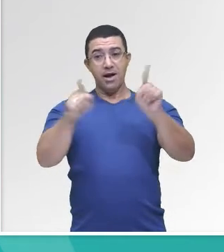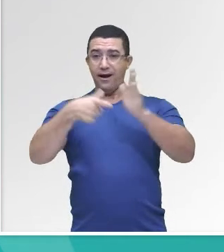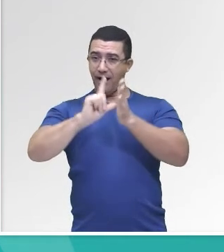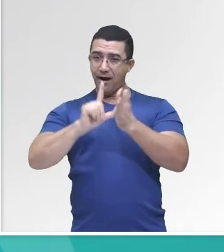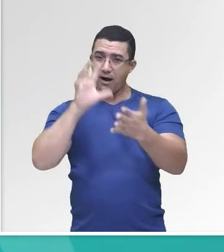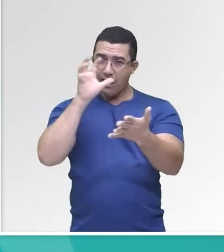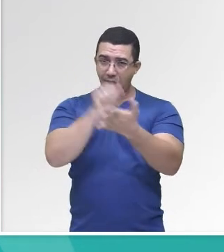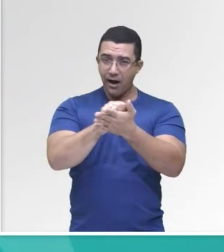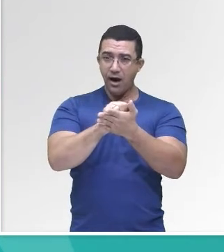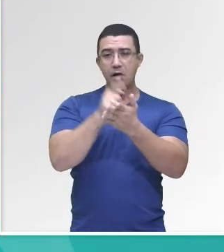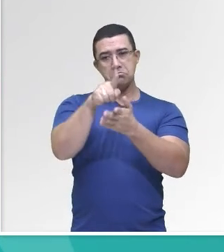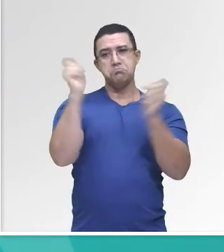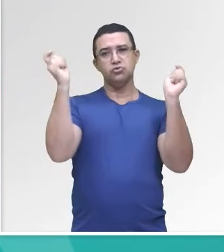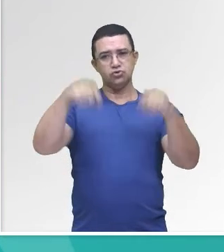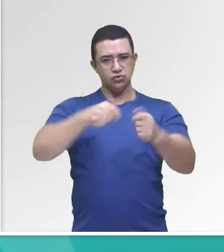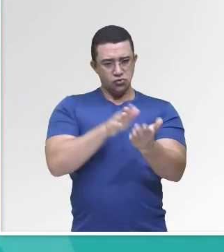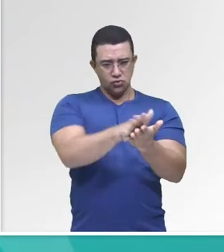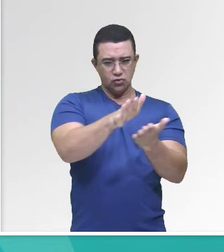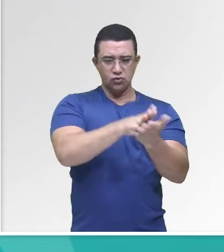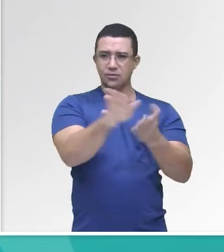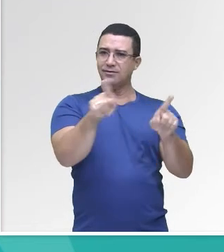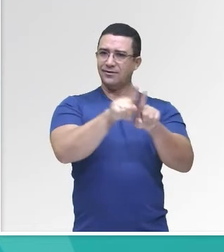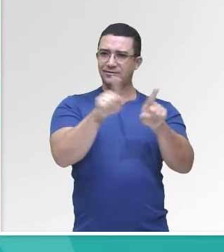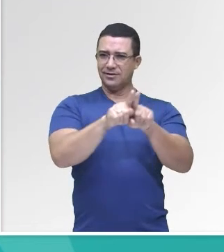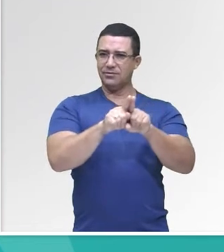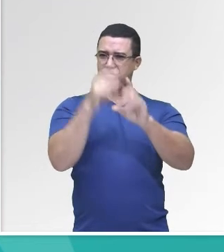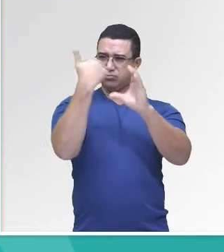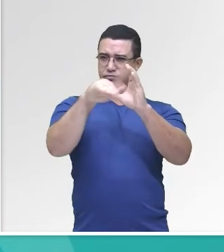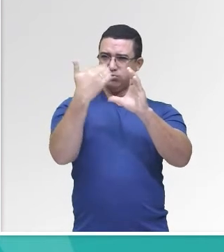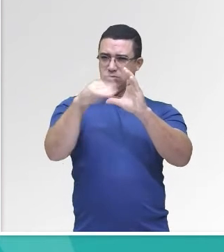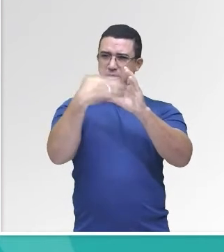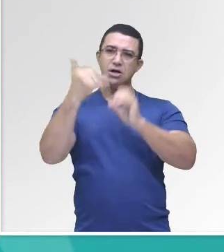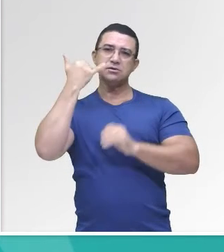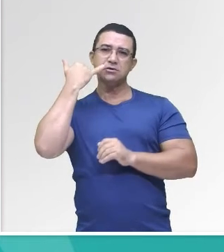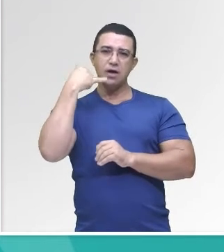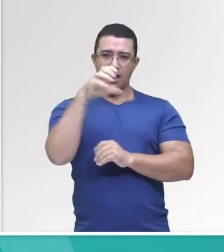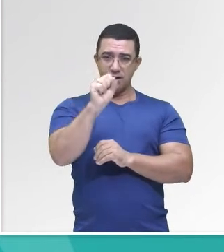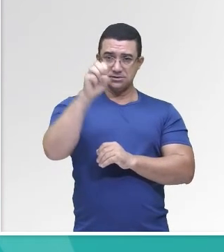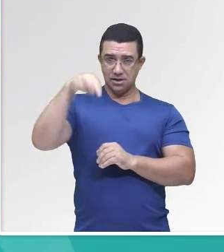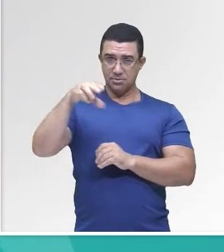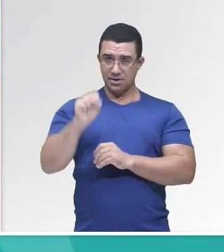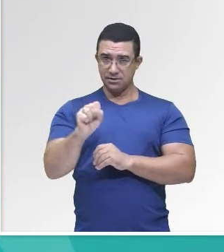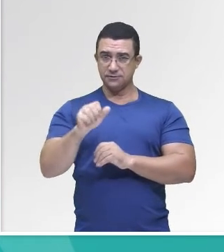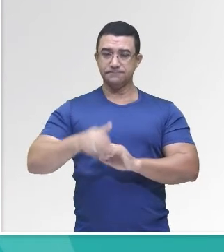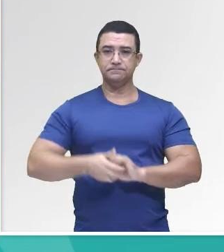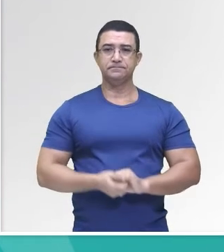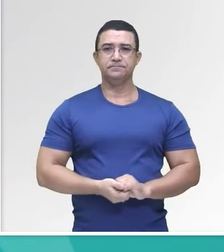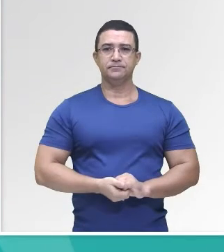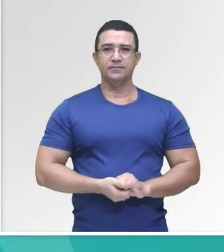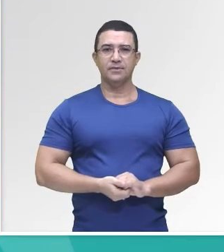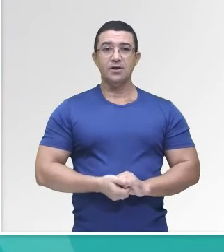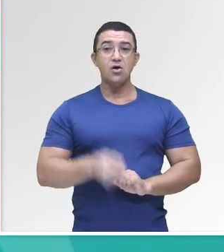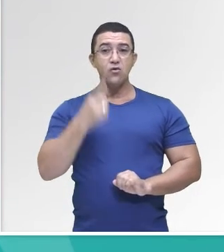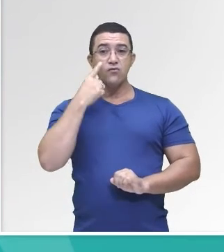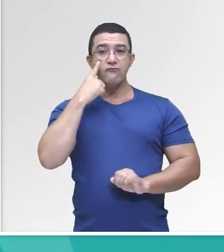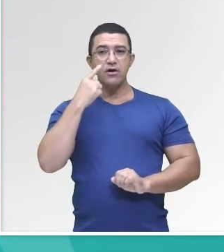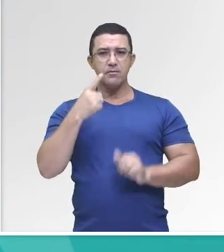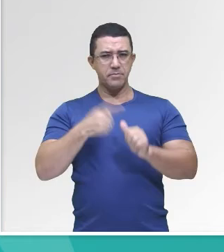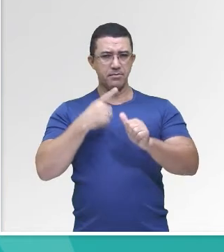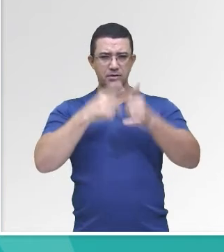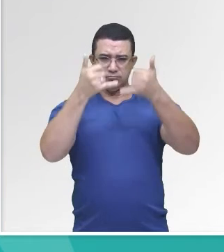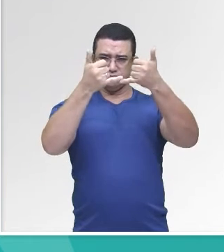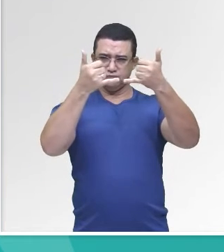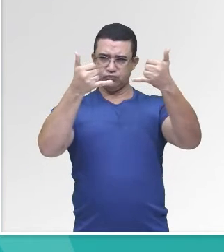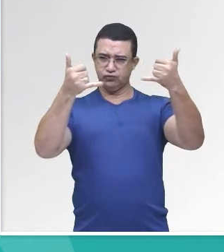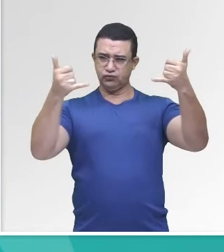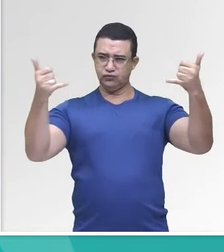imprimi-los ou receber o que quieras por SMS. Bem, então, logo na nossa primeira linha, a gente